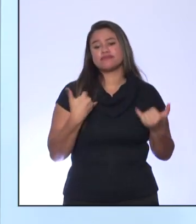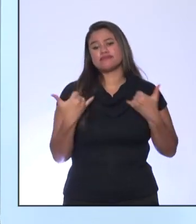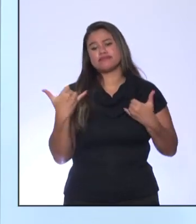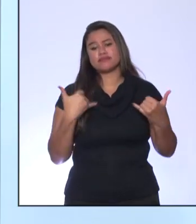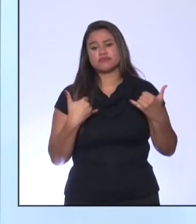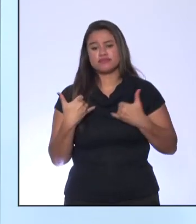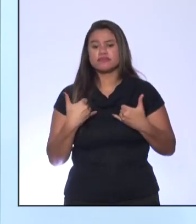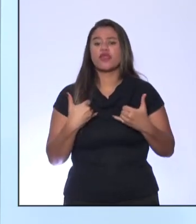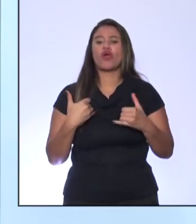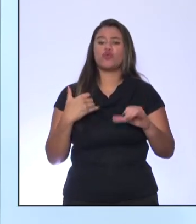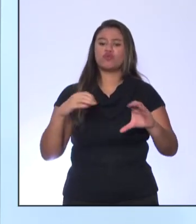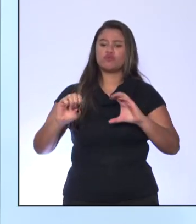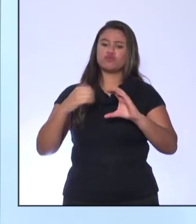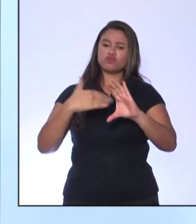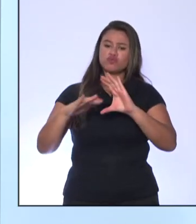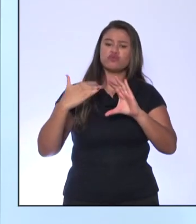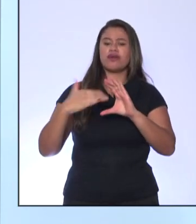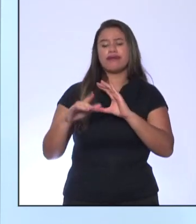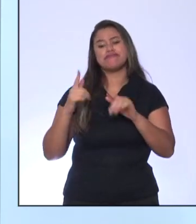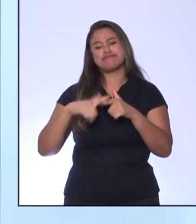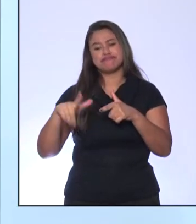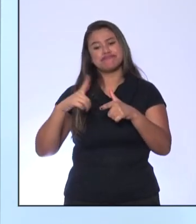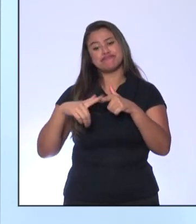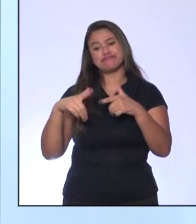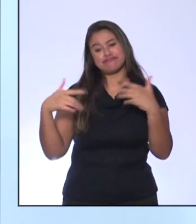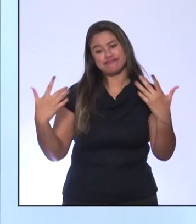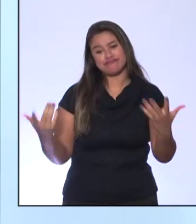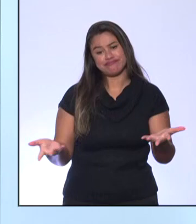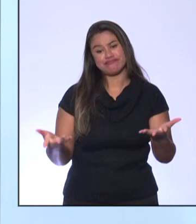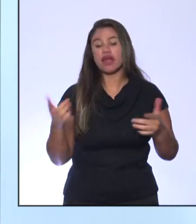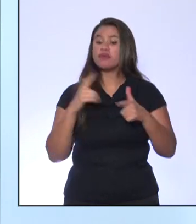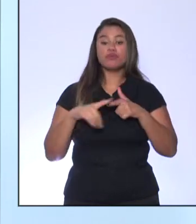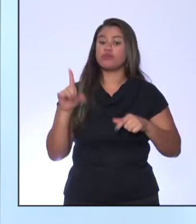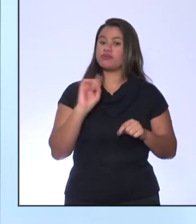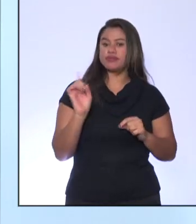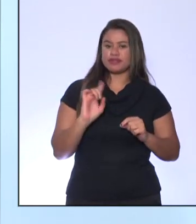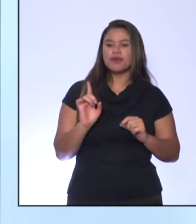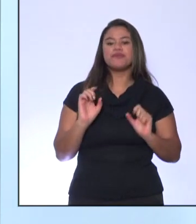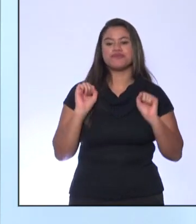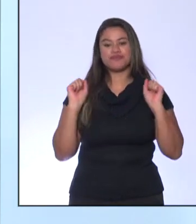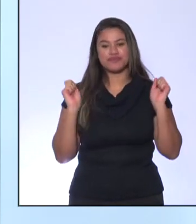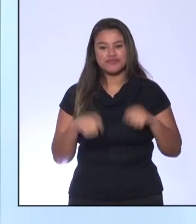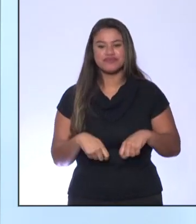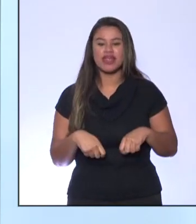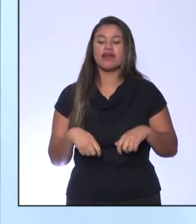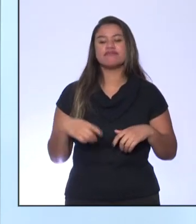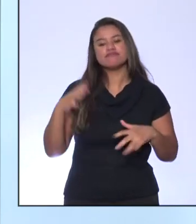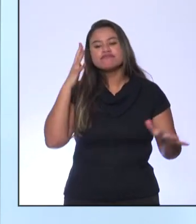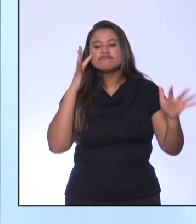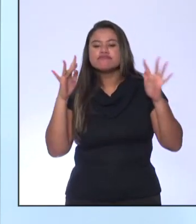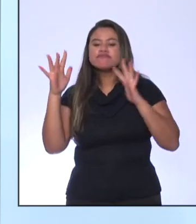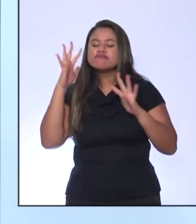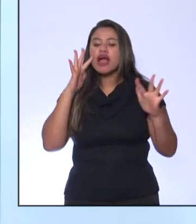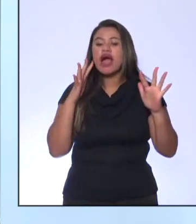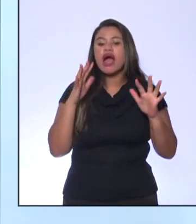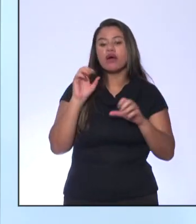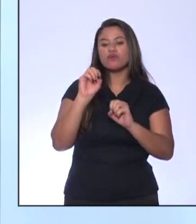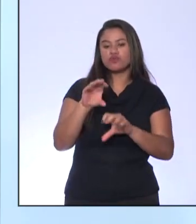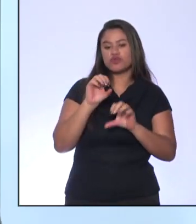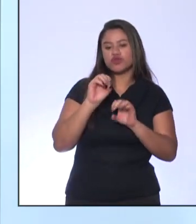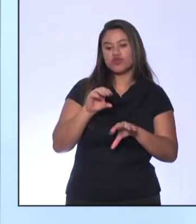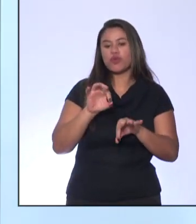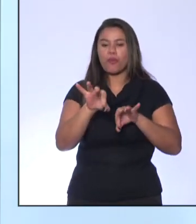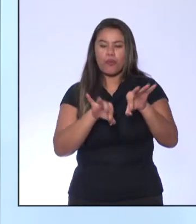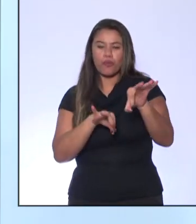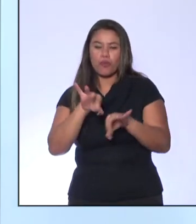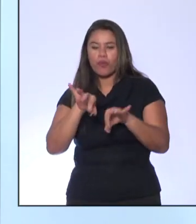está com algum probleminha, mas não tem problema. O que nós pensamos? As aulas de projeto de vida, vocês sabem, aqueles que já